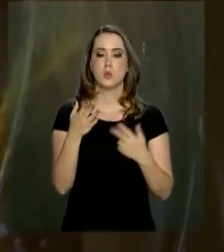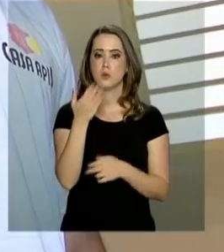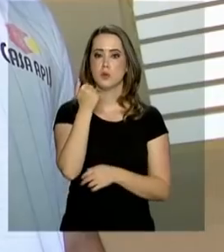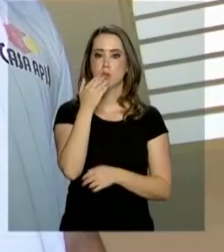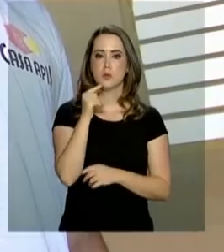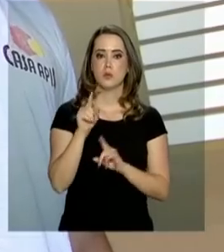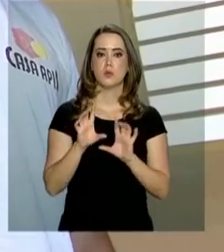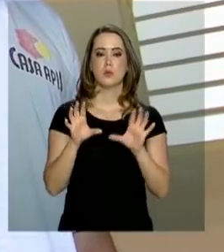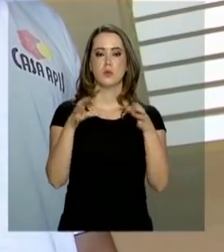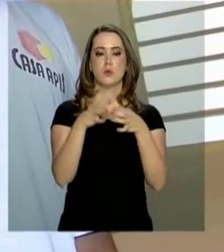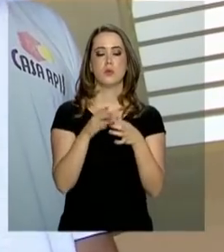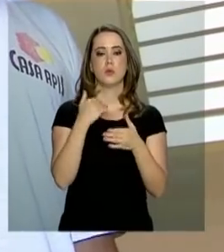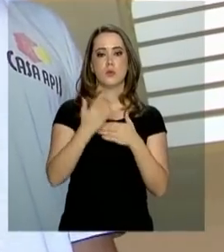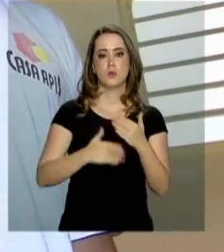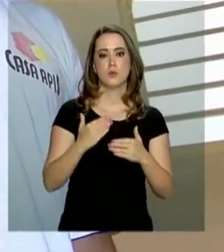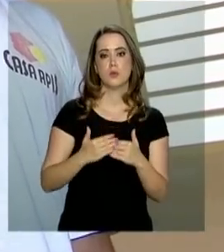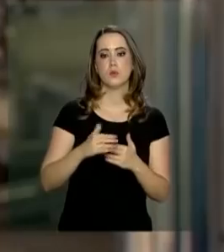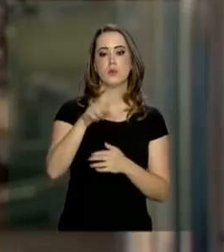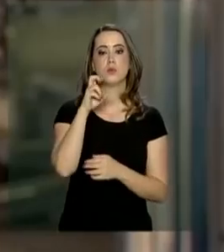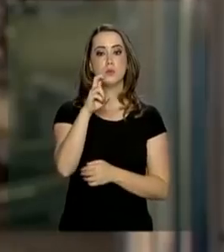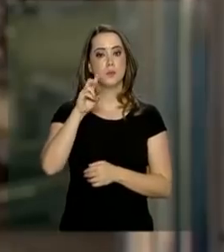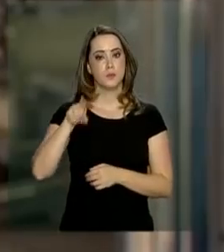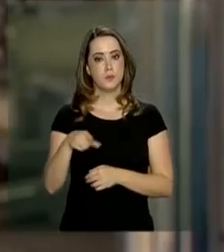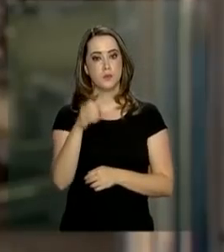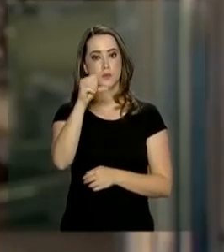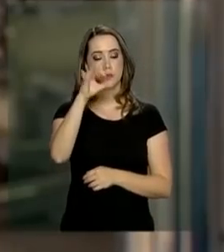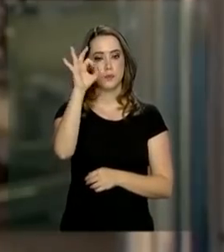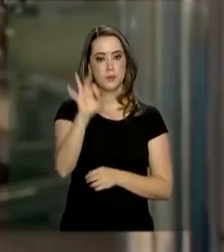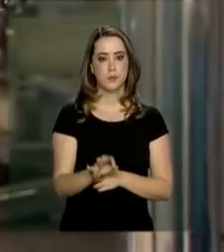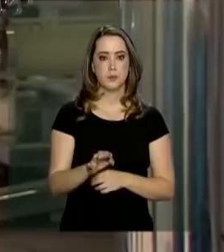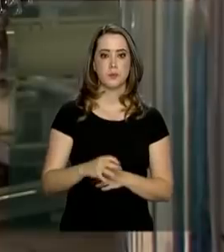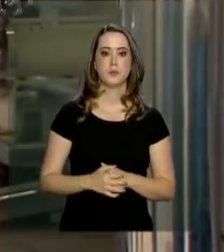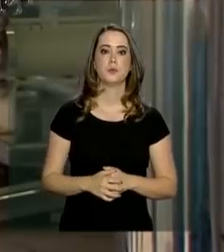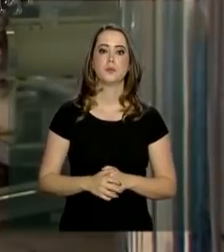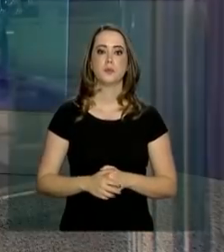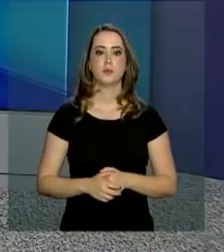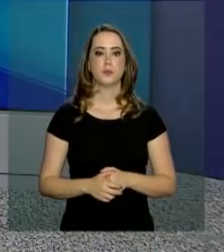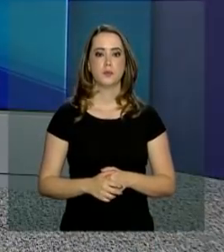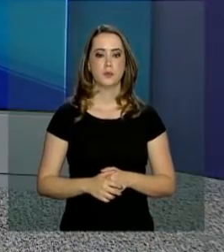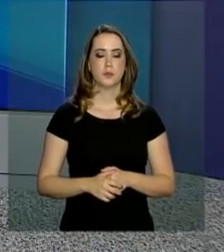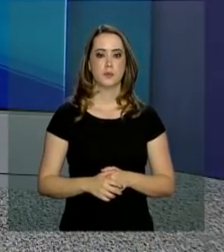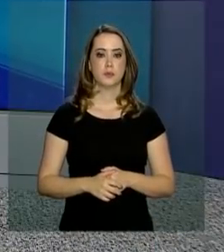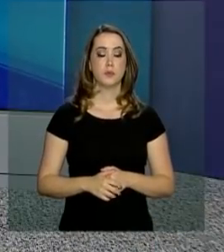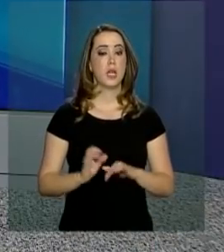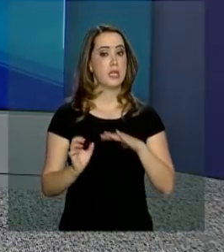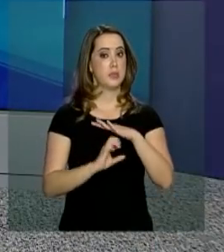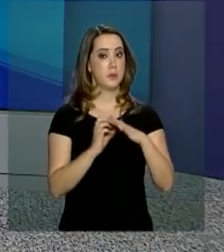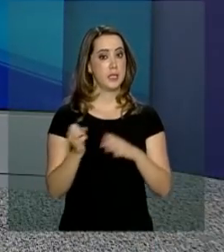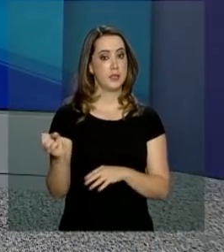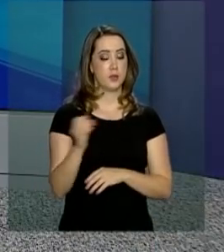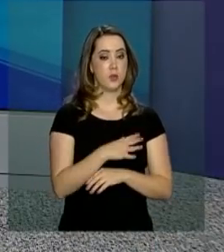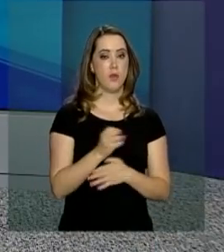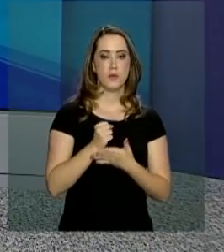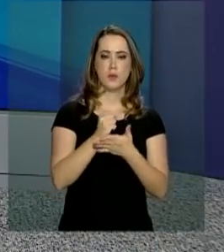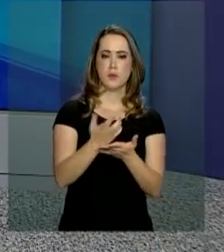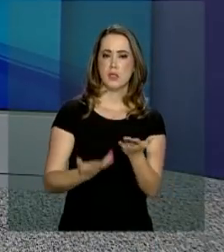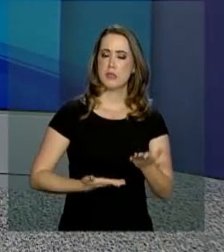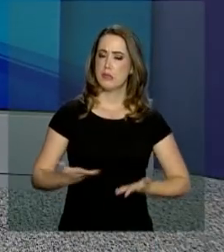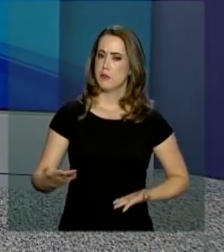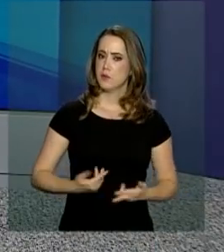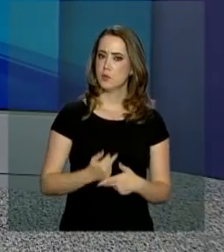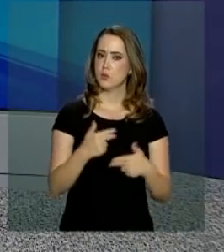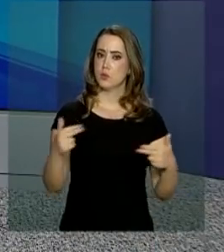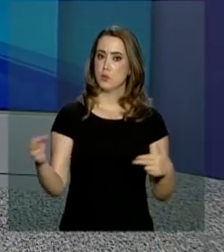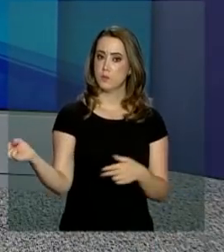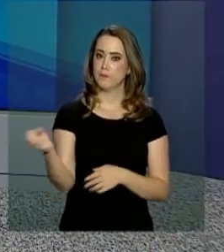produtos alimentícios, setor que avançou 5,9%. Empresas novas que oferecem serviços